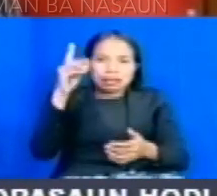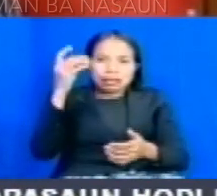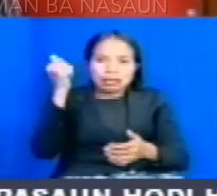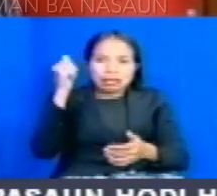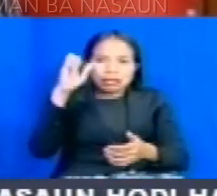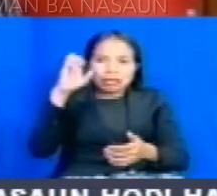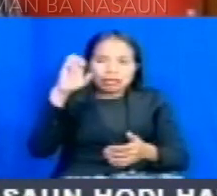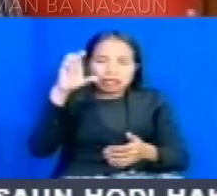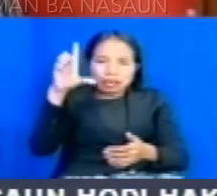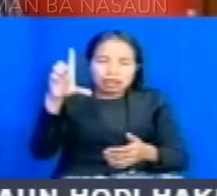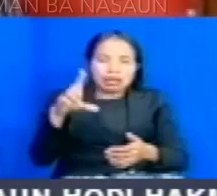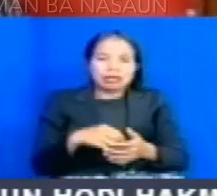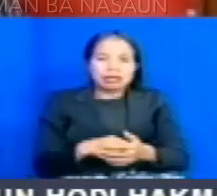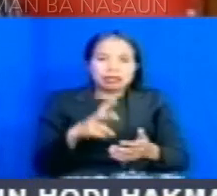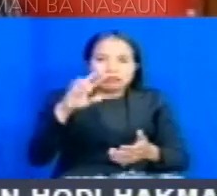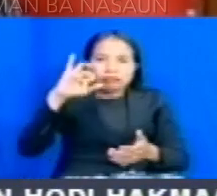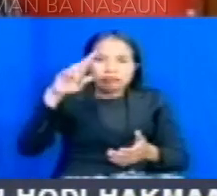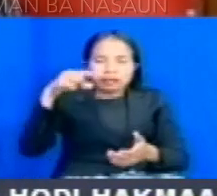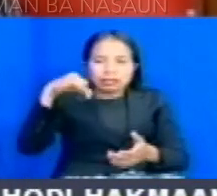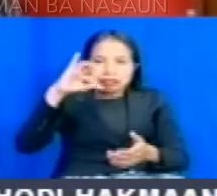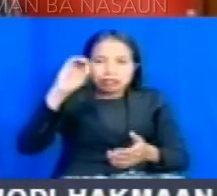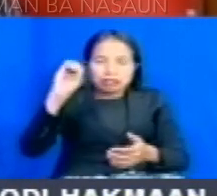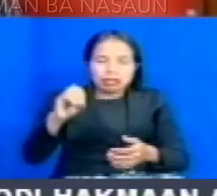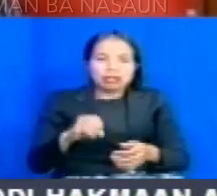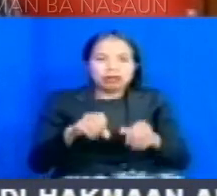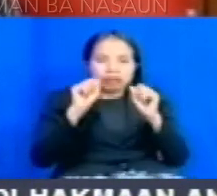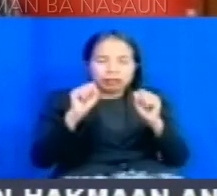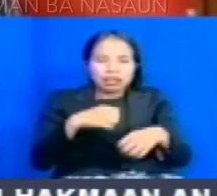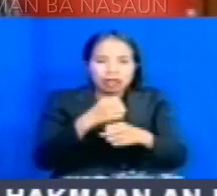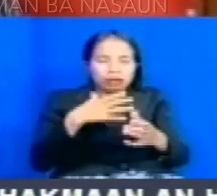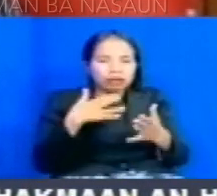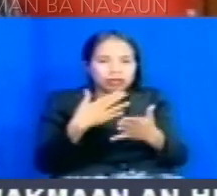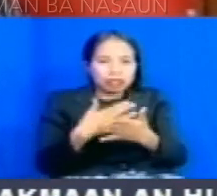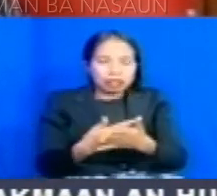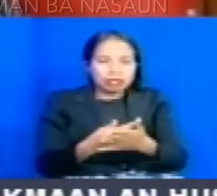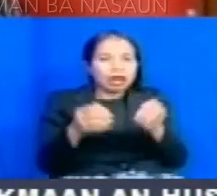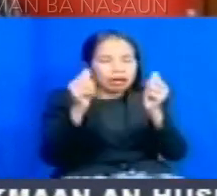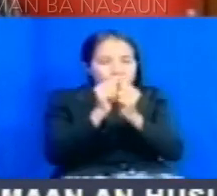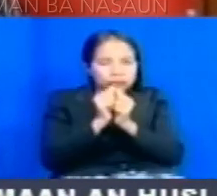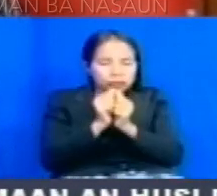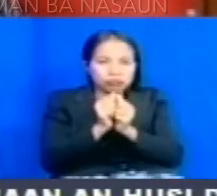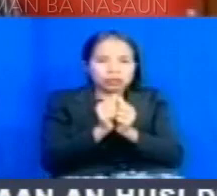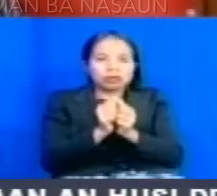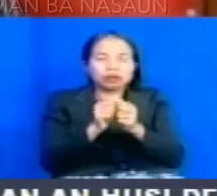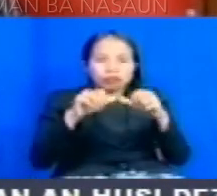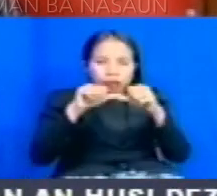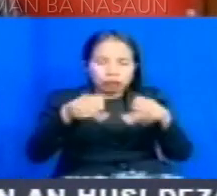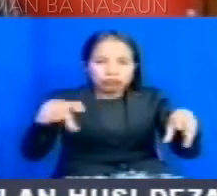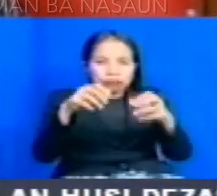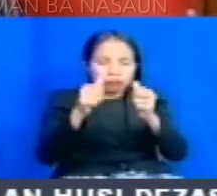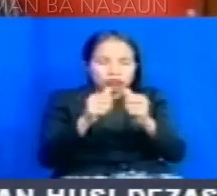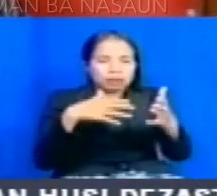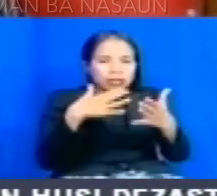Cardeal, Virgílio do Carmo, se bela atinge Liu-tan, unidade, e realmente Liu-tan, cooperação dia